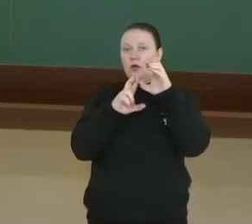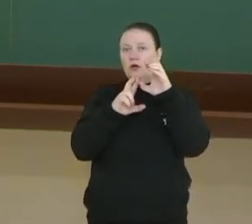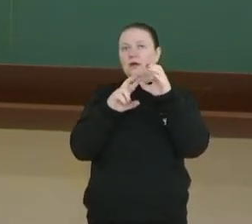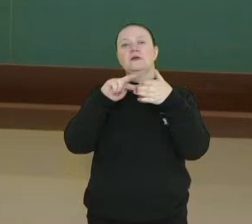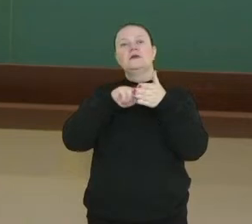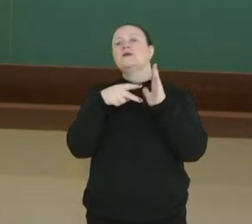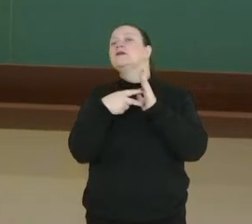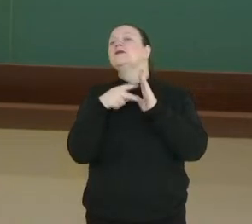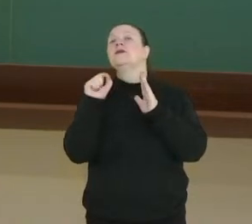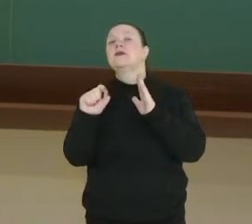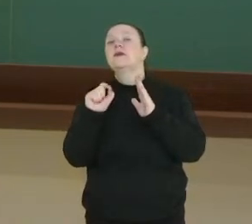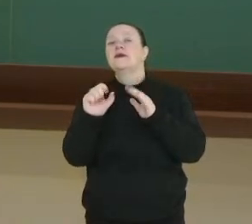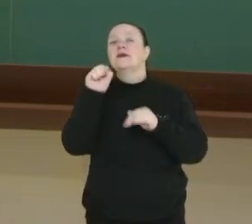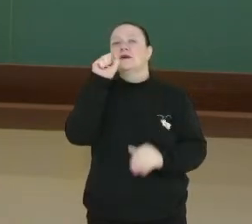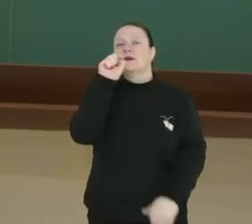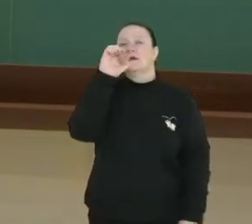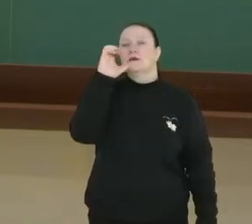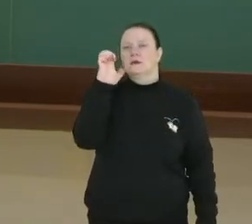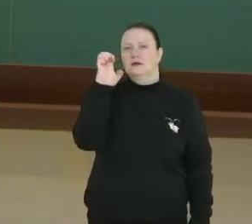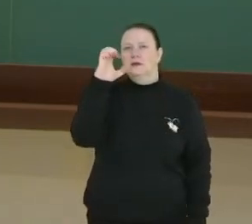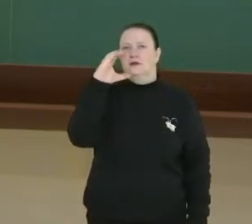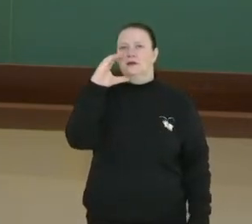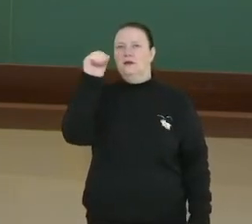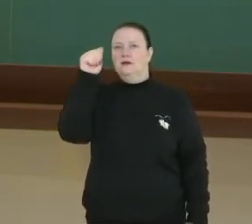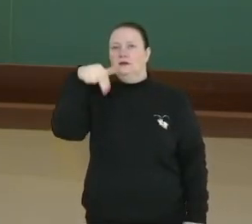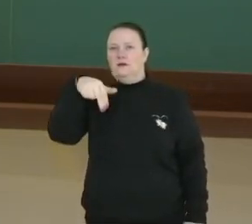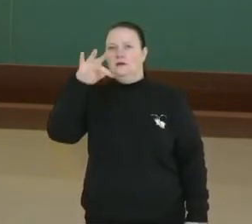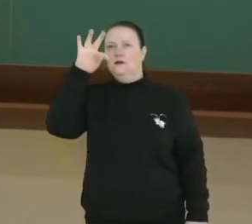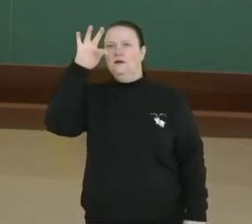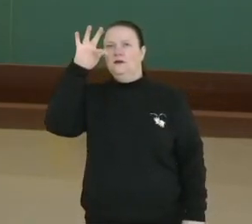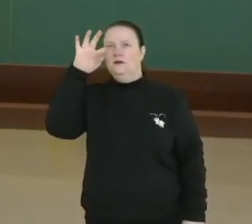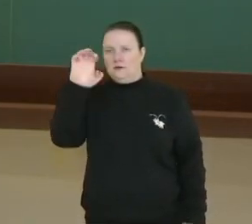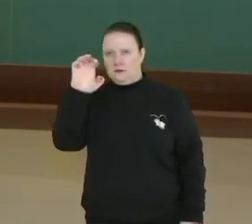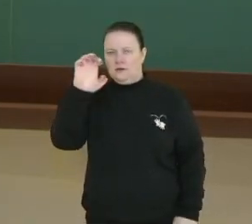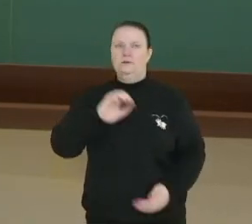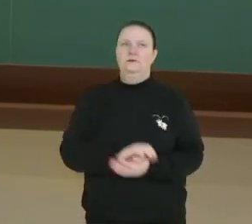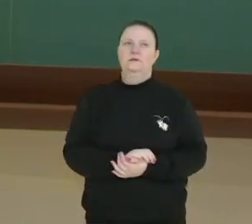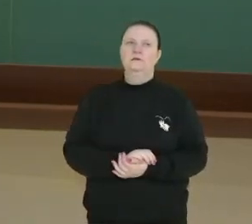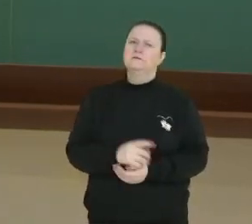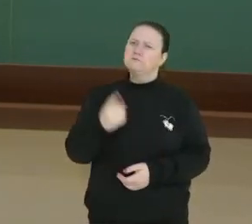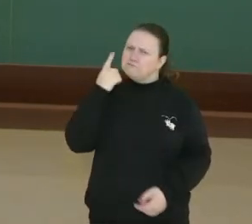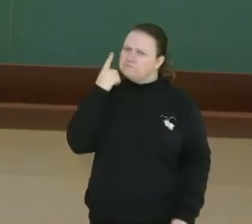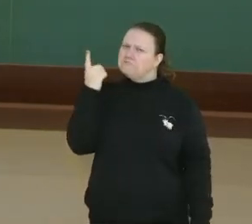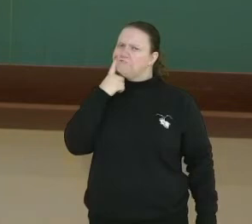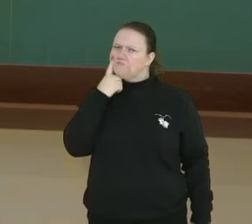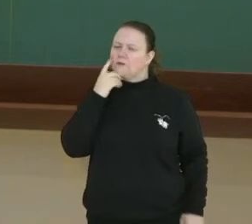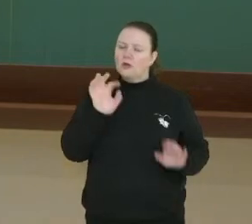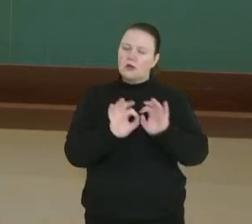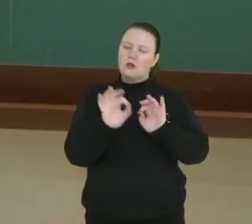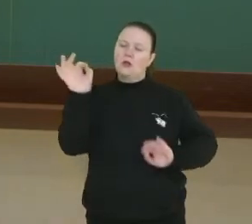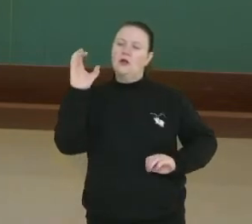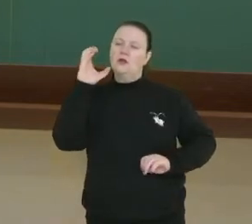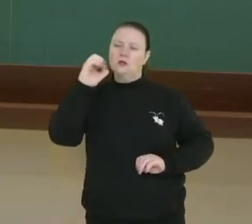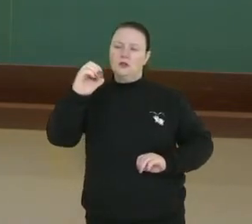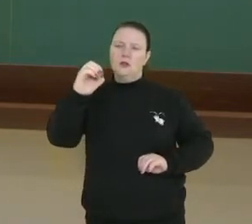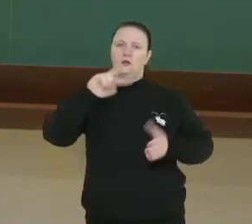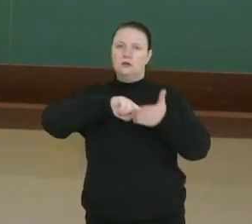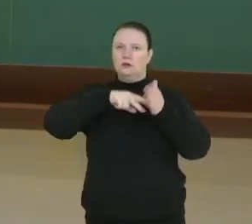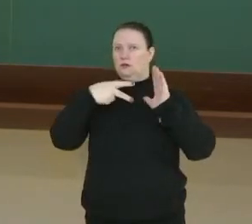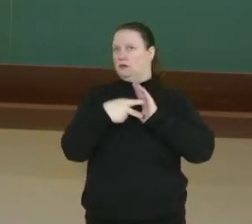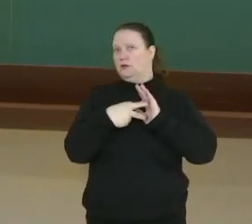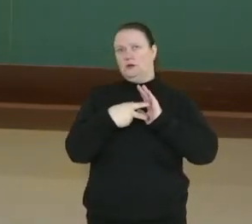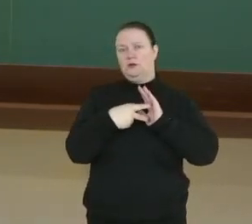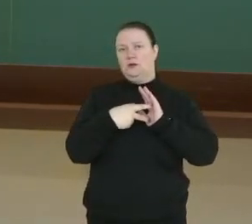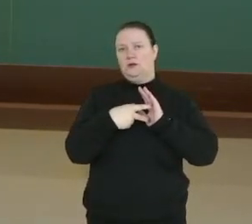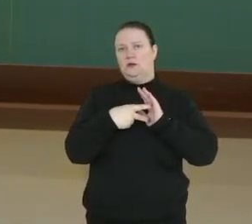dizemos que ela é secante. Na verdade, aqui ainda vai dar uma questão interessante. Já que a distância é 0, significa que